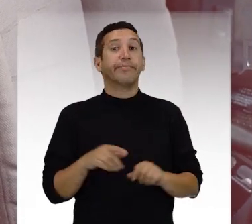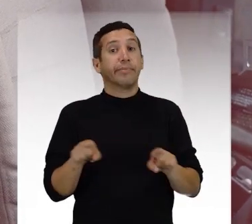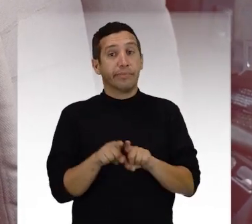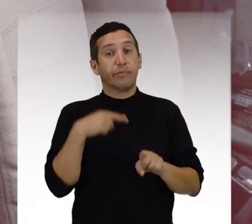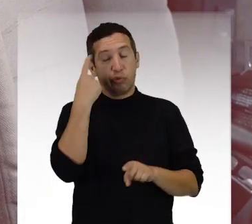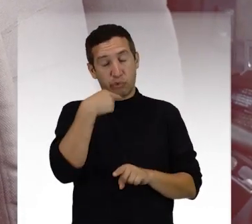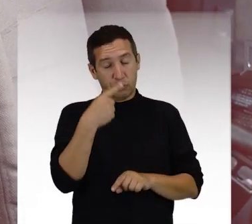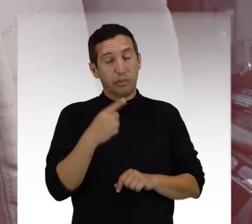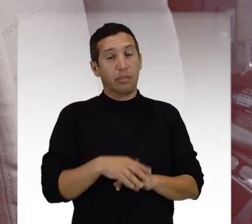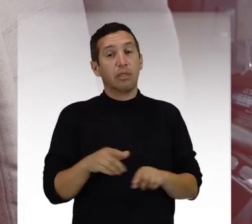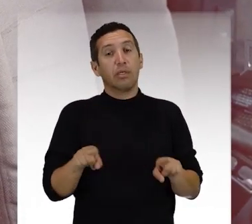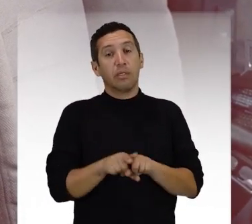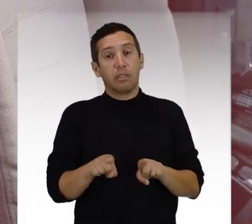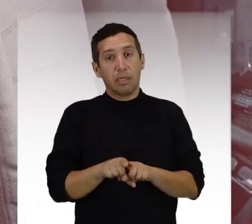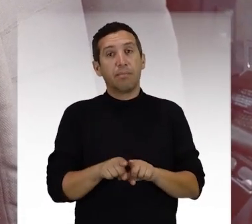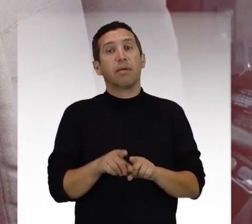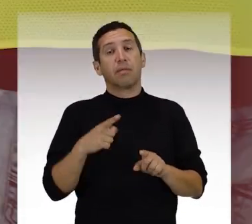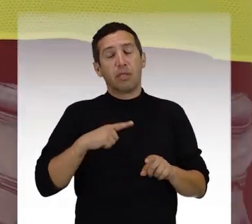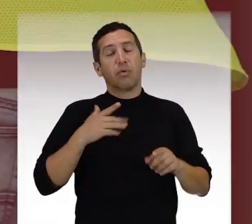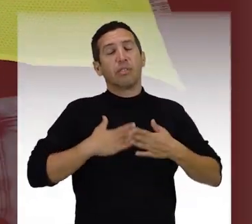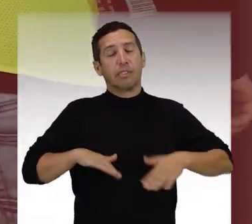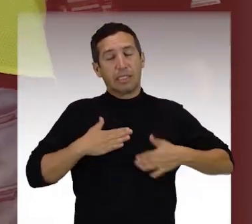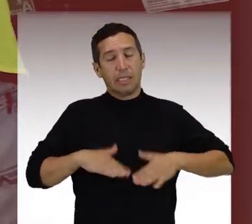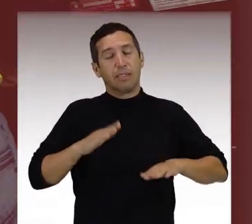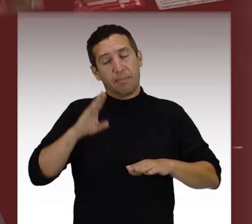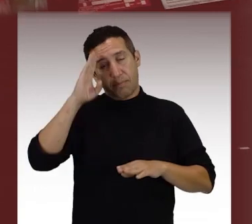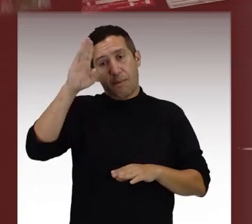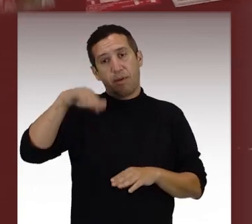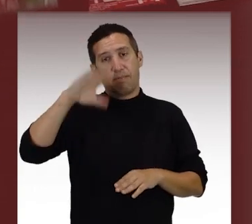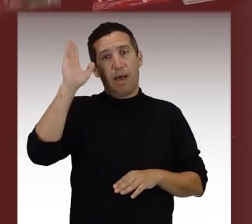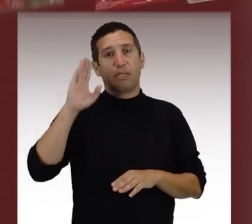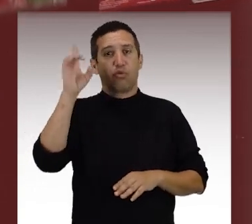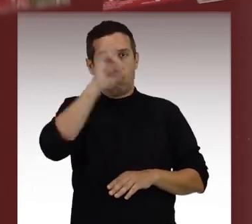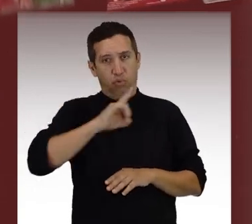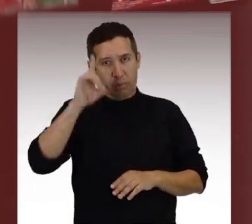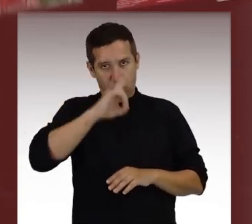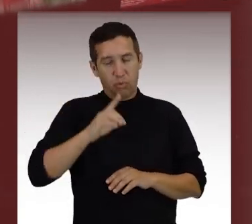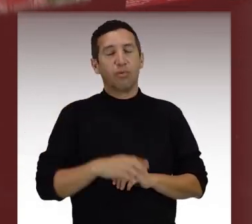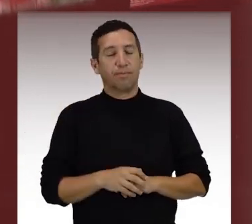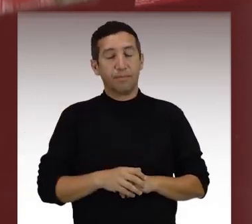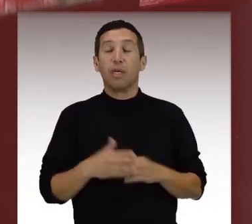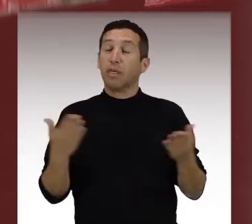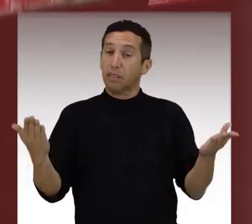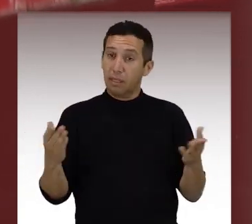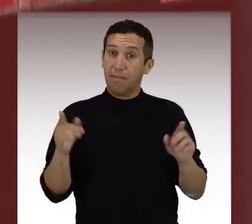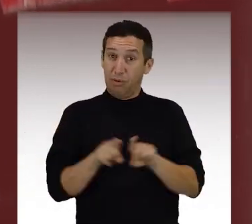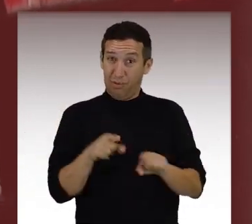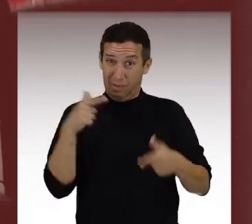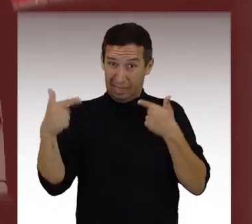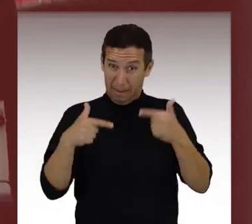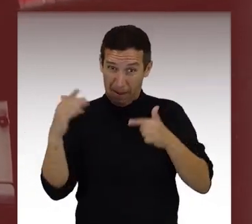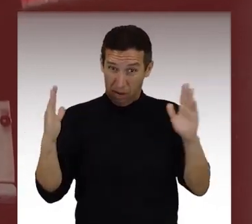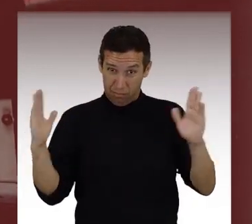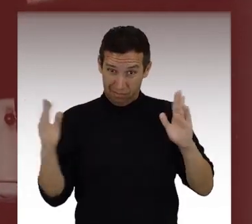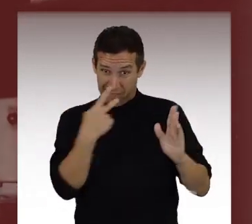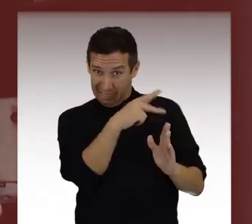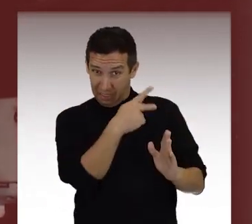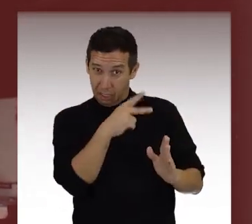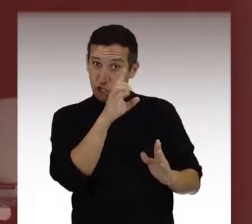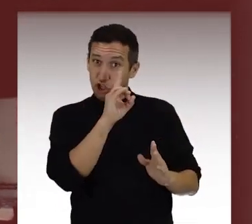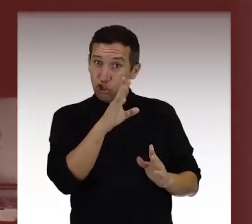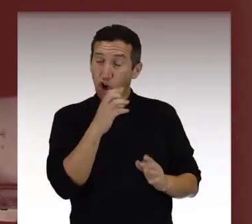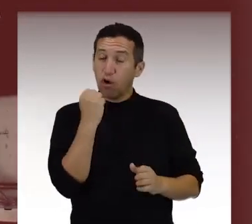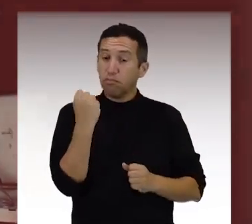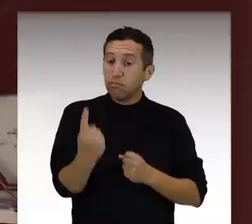mínimo diário passou a ser de 11 horas. Está garantido o descanso semanal regular, sendo gozado